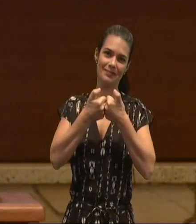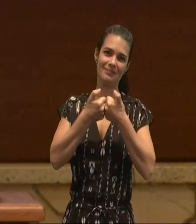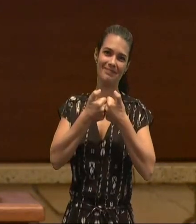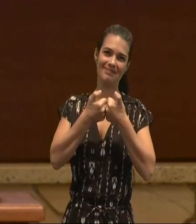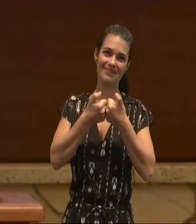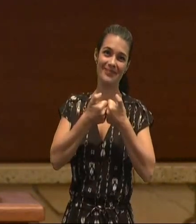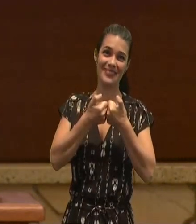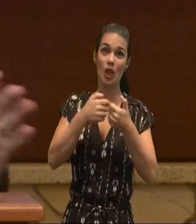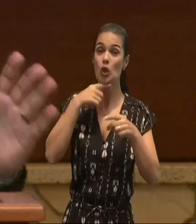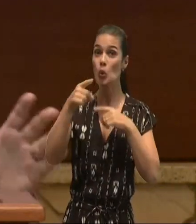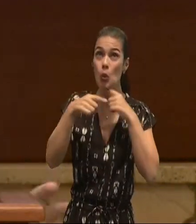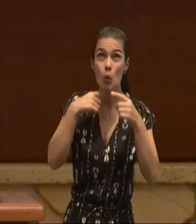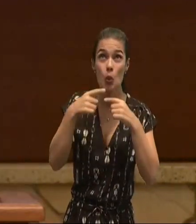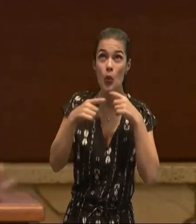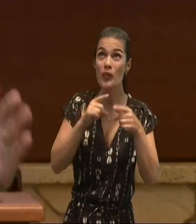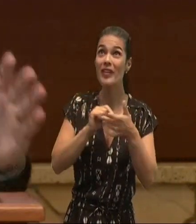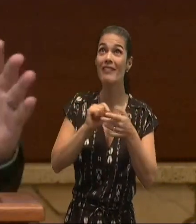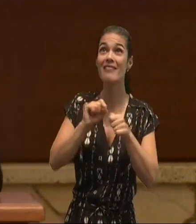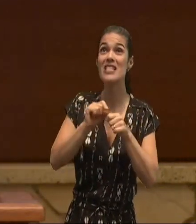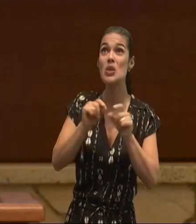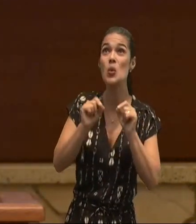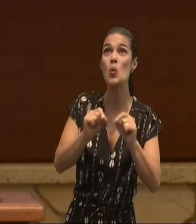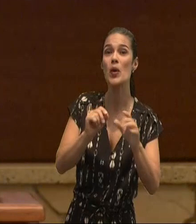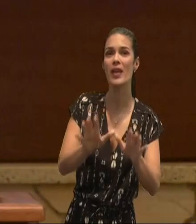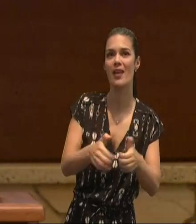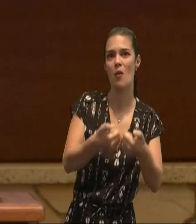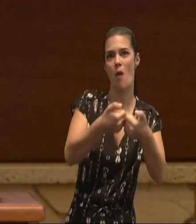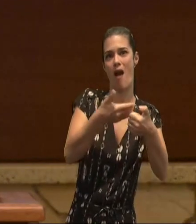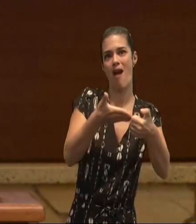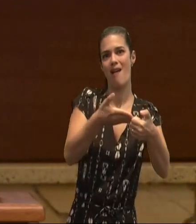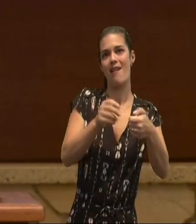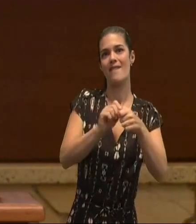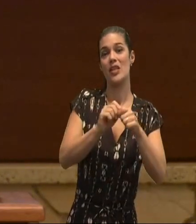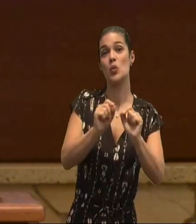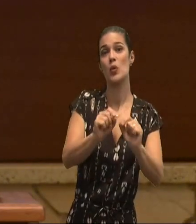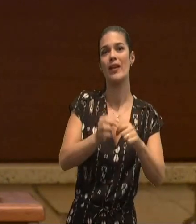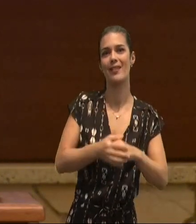de dúvidas, de conflitos. O que fazer com a presença do Senhor?